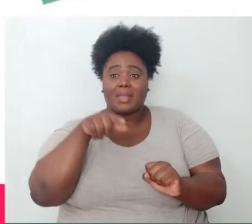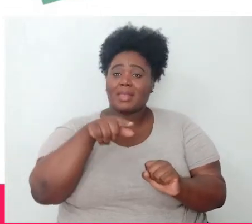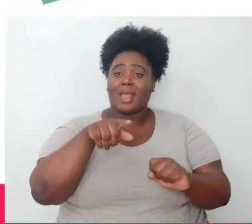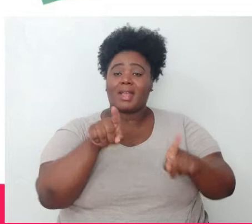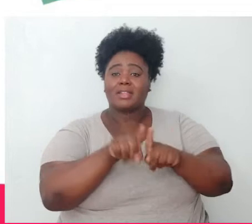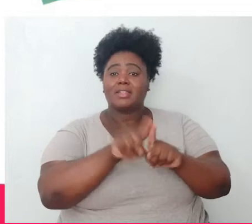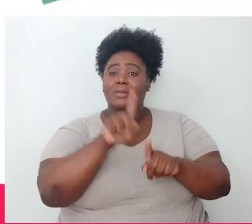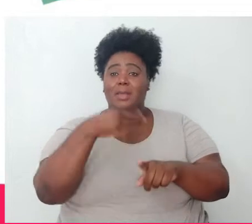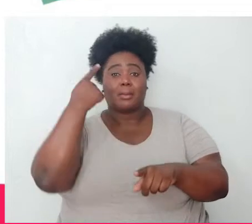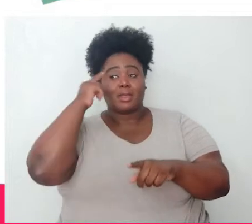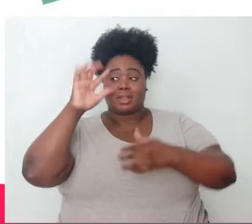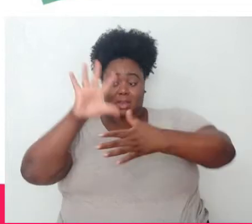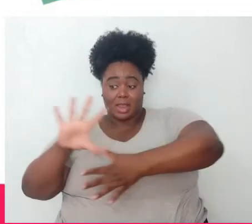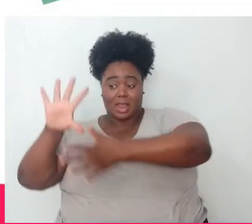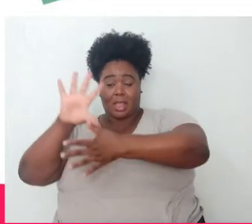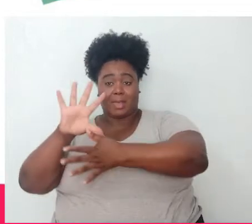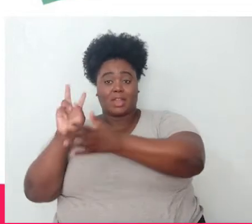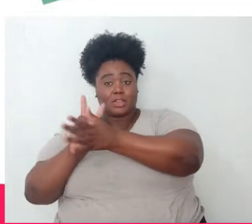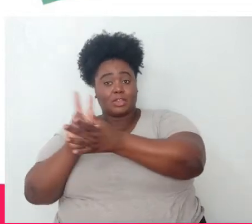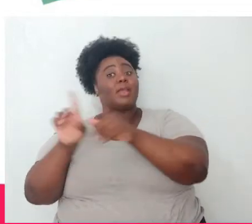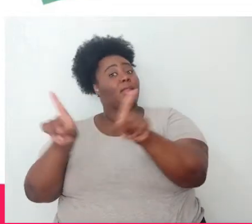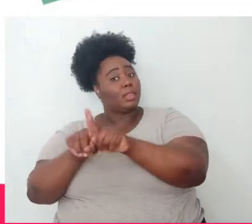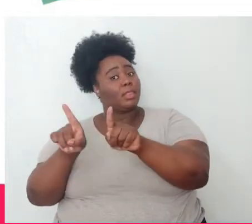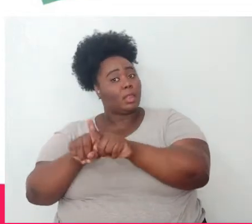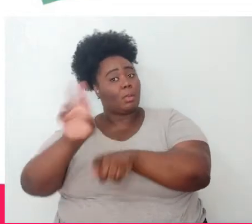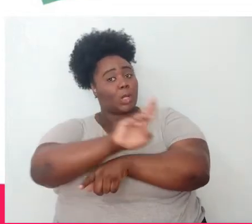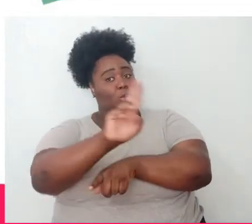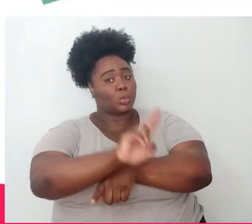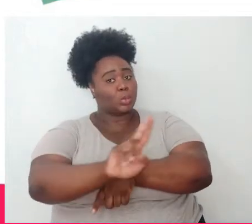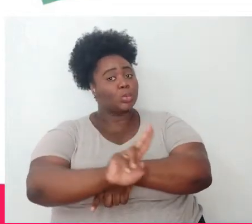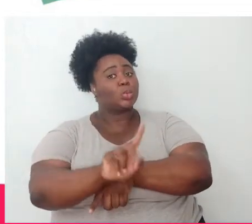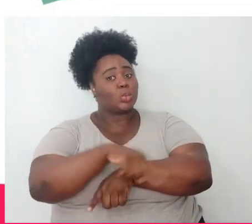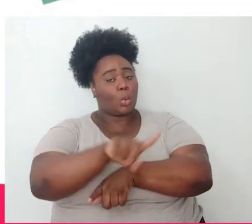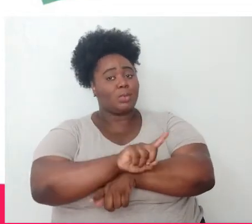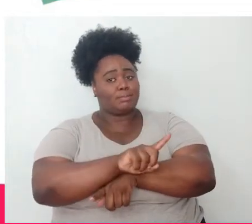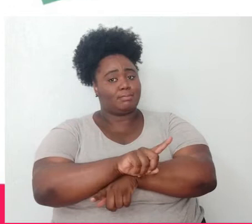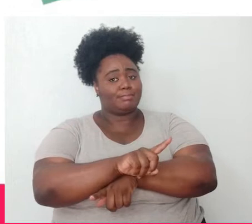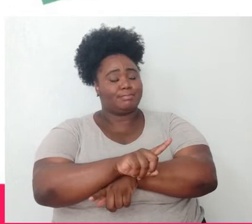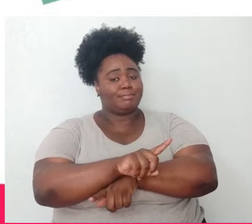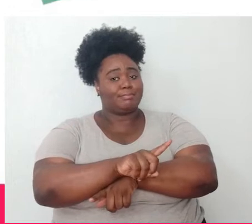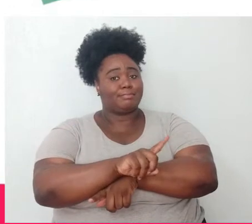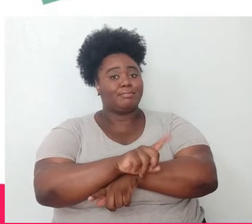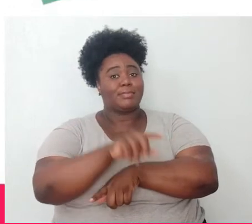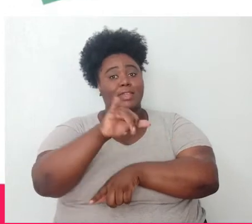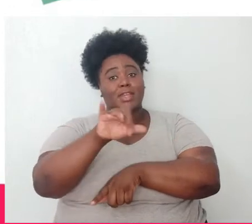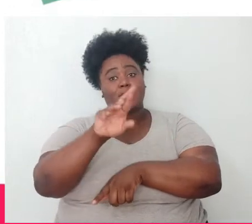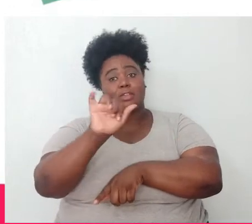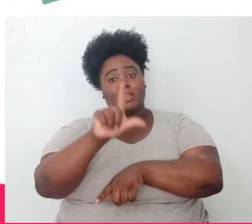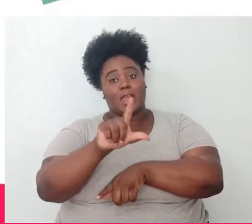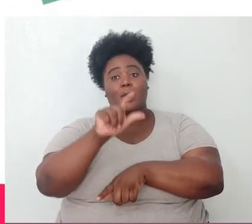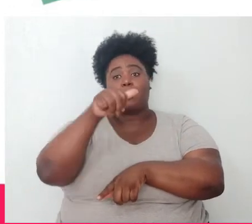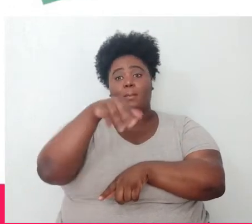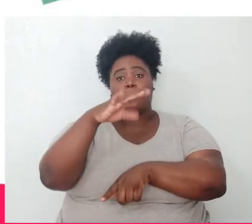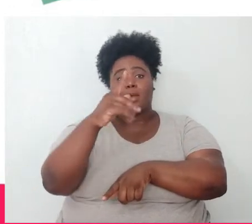perspectiva ameríndia, né? Inclusive da nomeação né, do Israel Machacali,